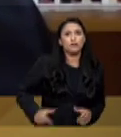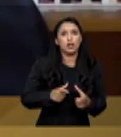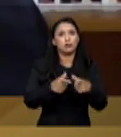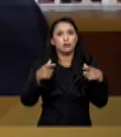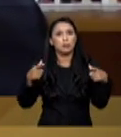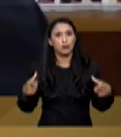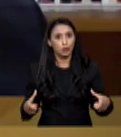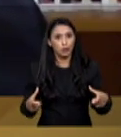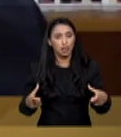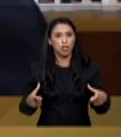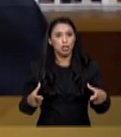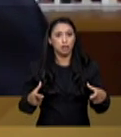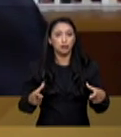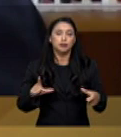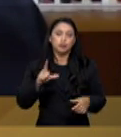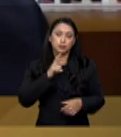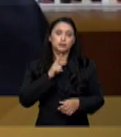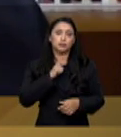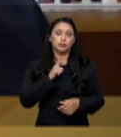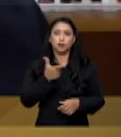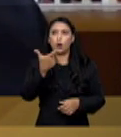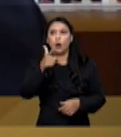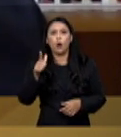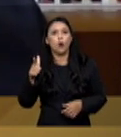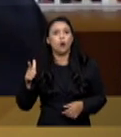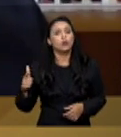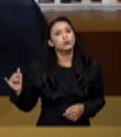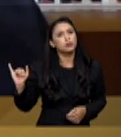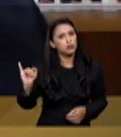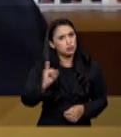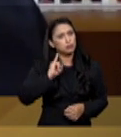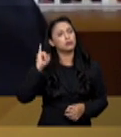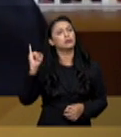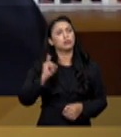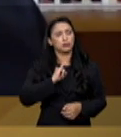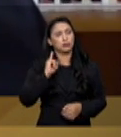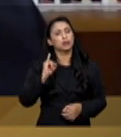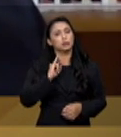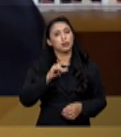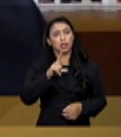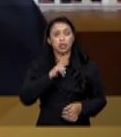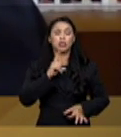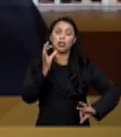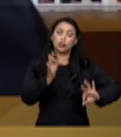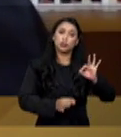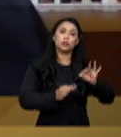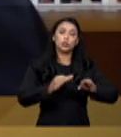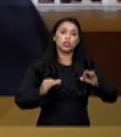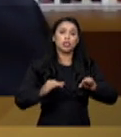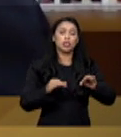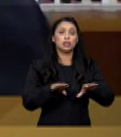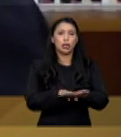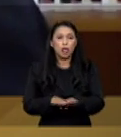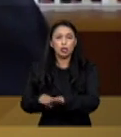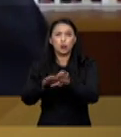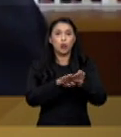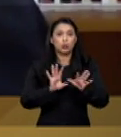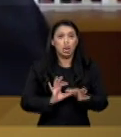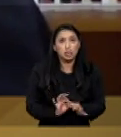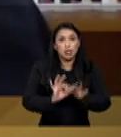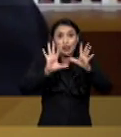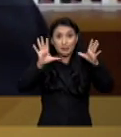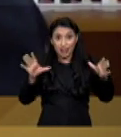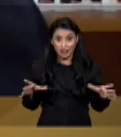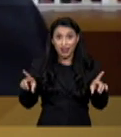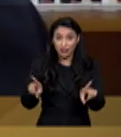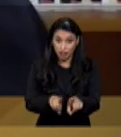maioria, incorporando outros valores que incluem justiça, igualdade, liberdade